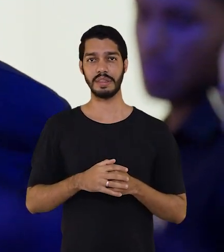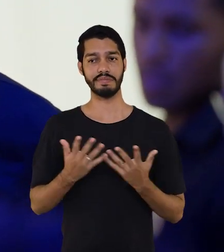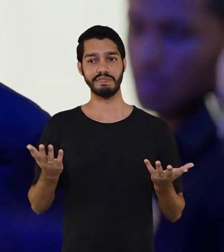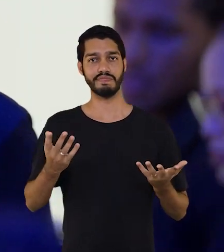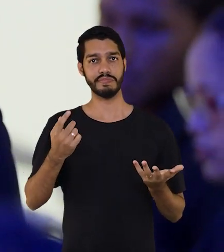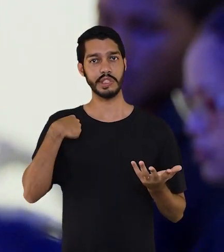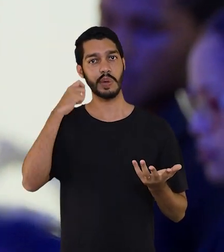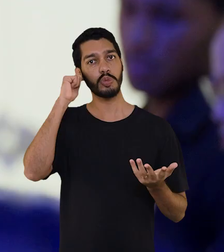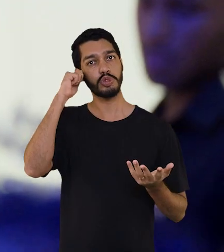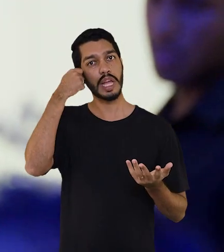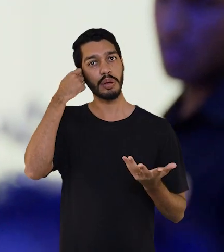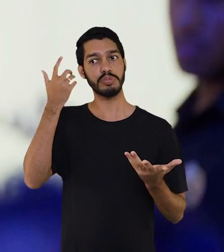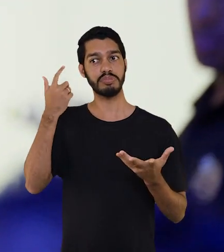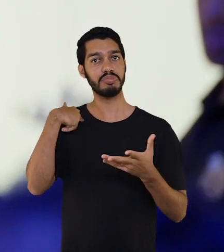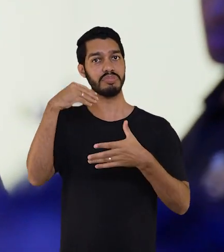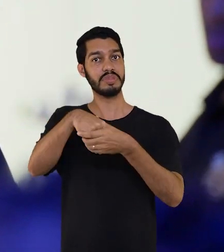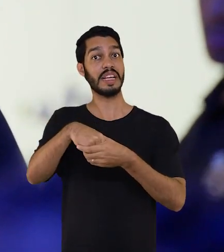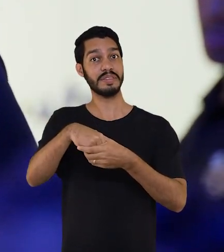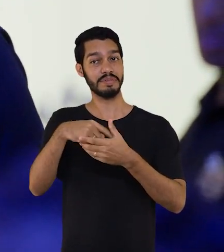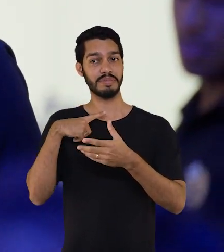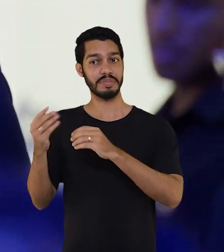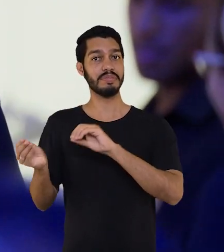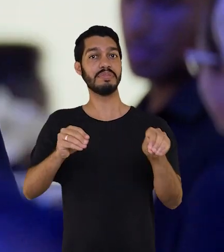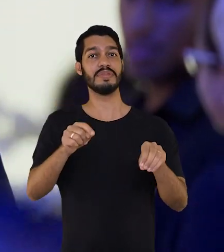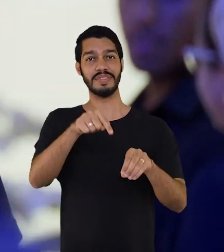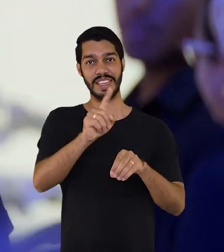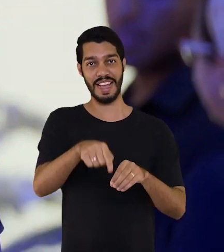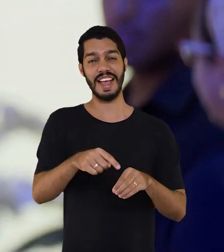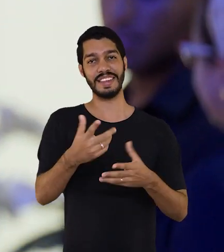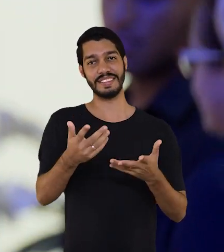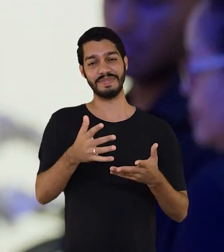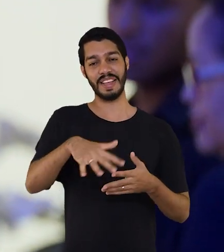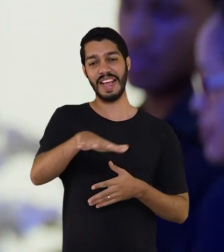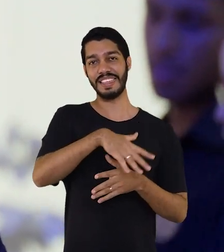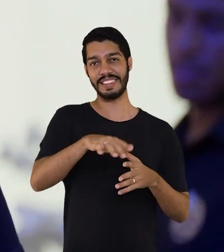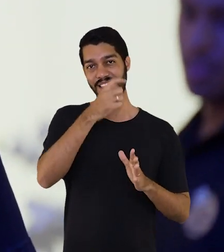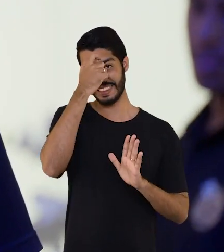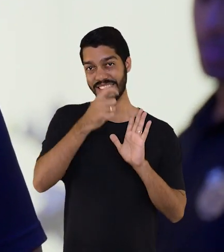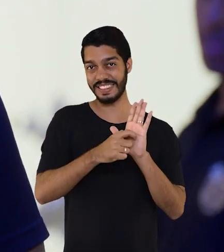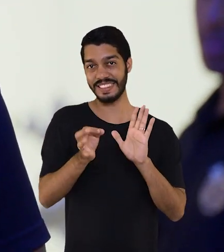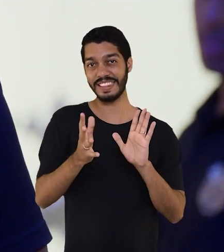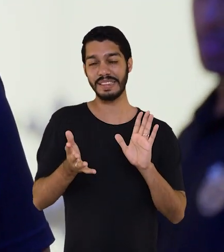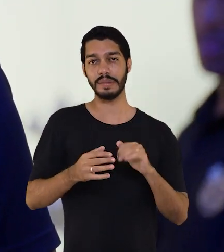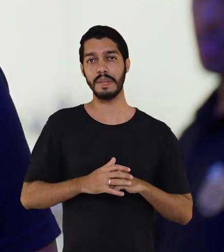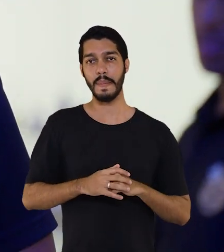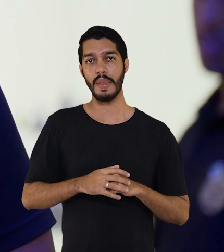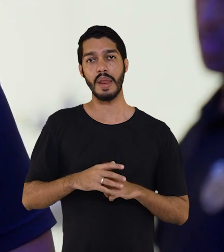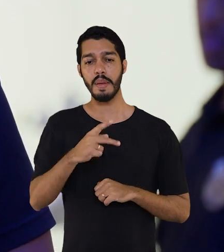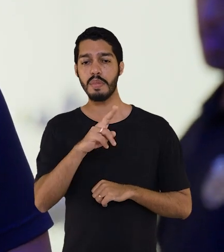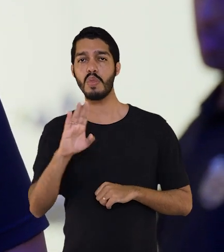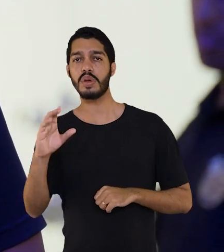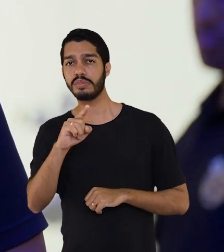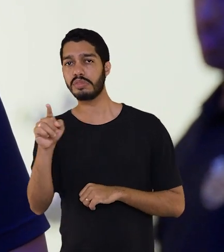Um dia eu migro para a inteligência artificial. Boa. E também o interessante da PUC foi o que